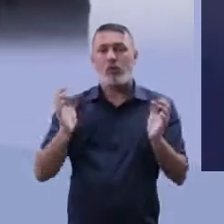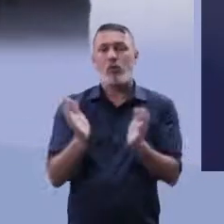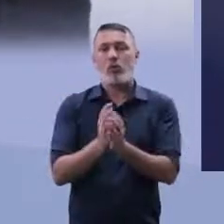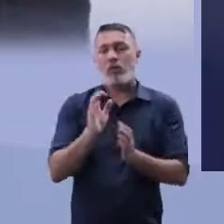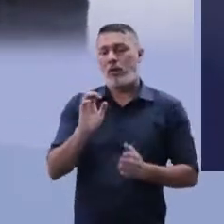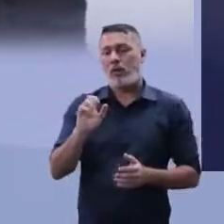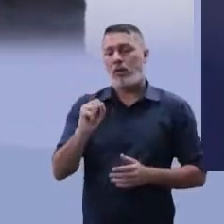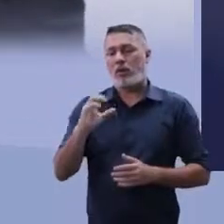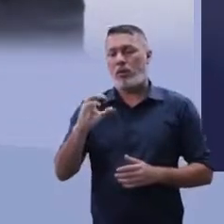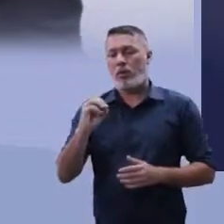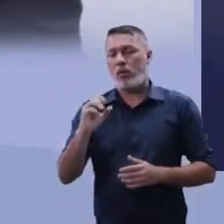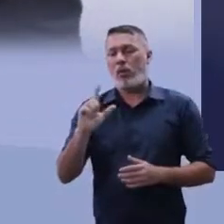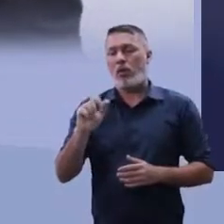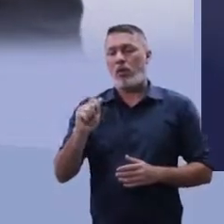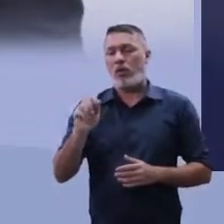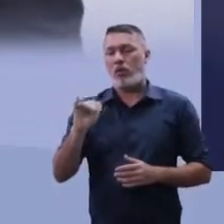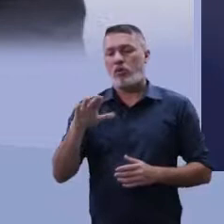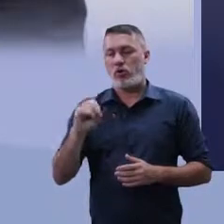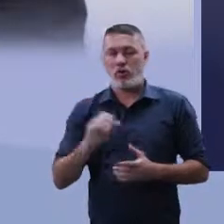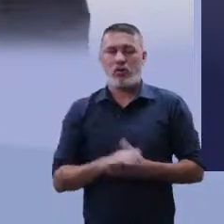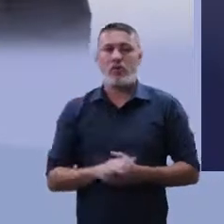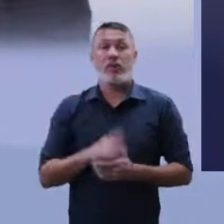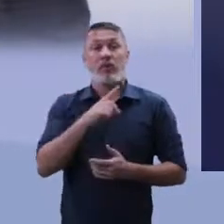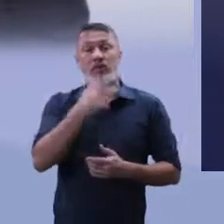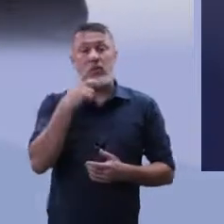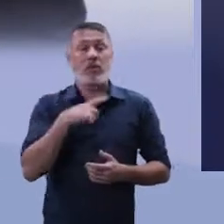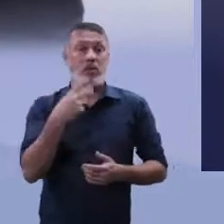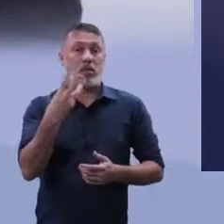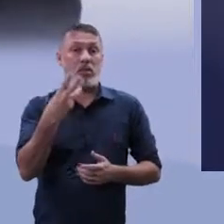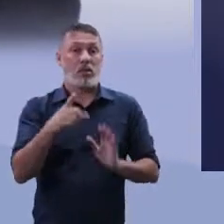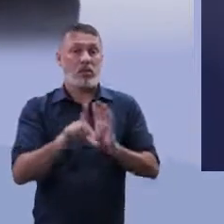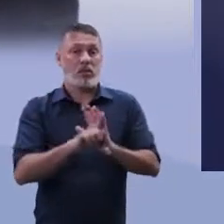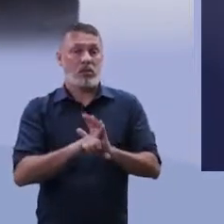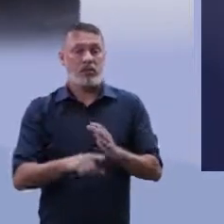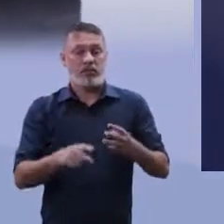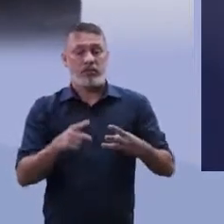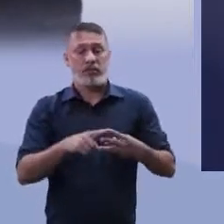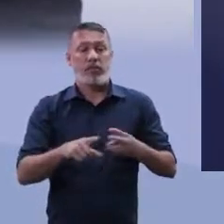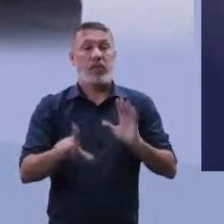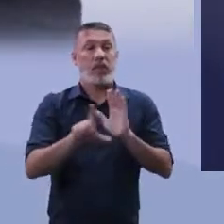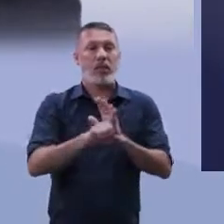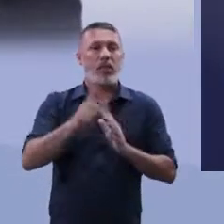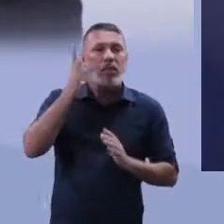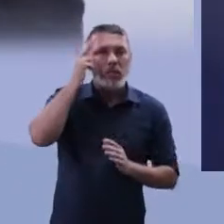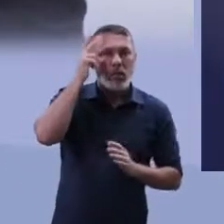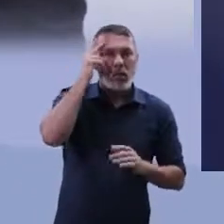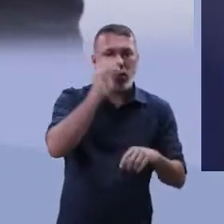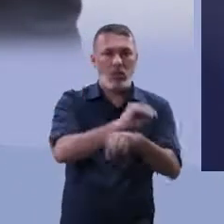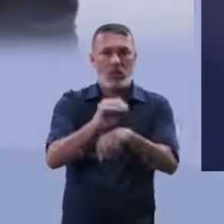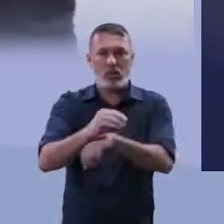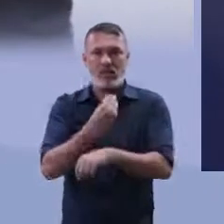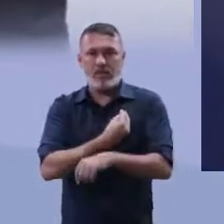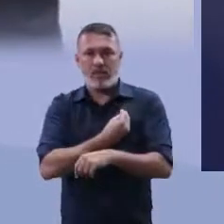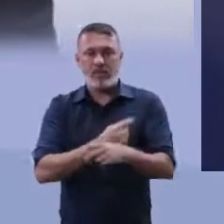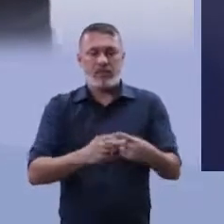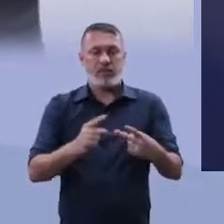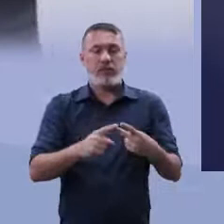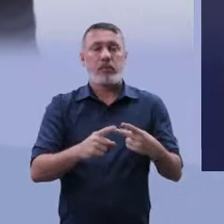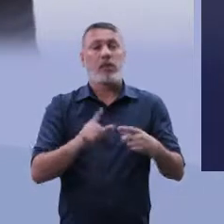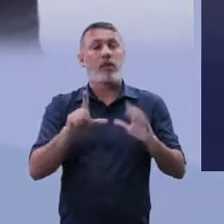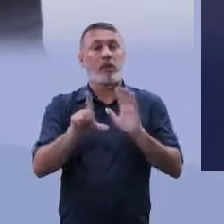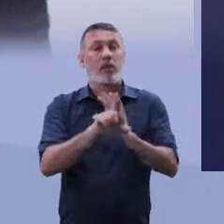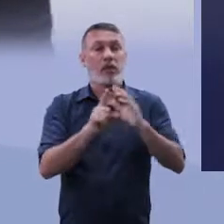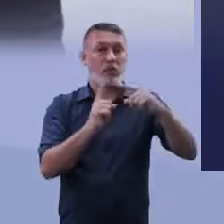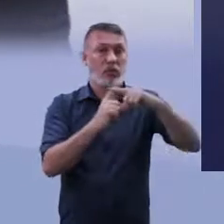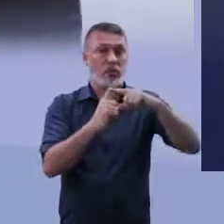seguinte, ele vai dividir, vai falar que existem três leis, né? A lei natural, que visa preservar a vida, a